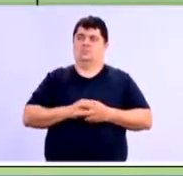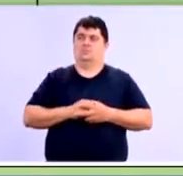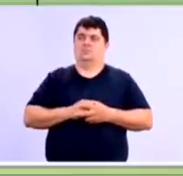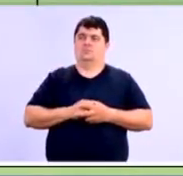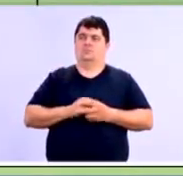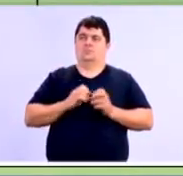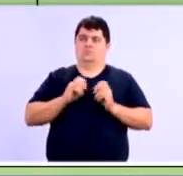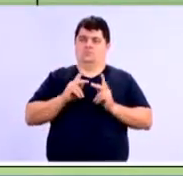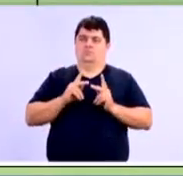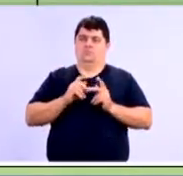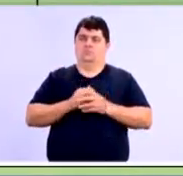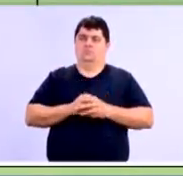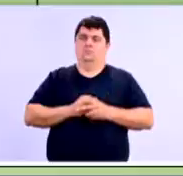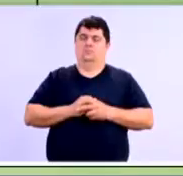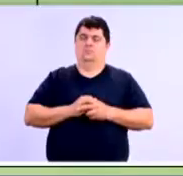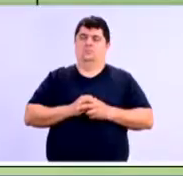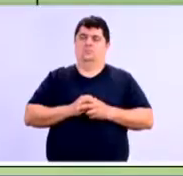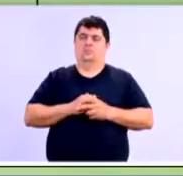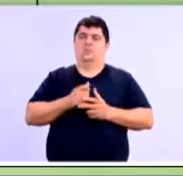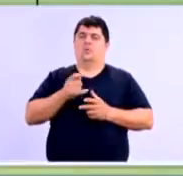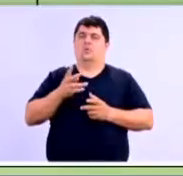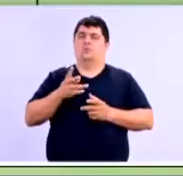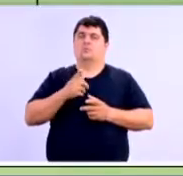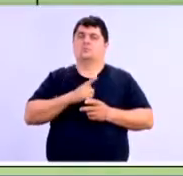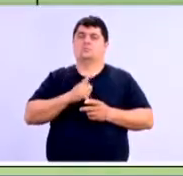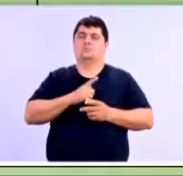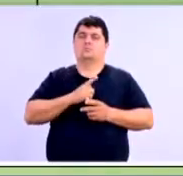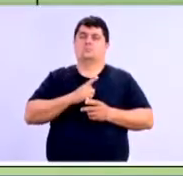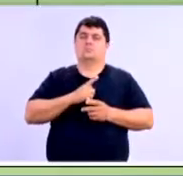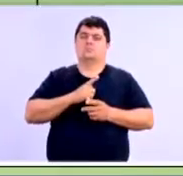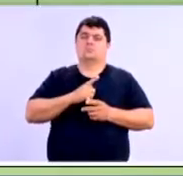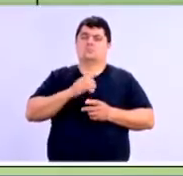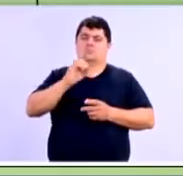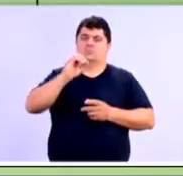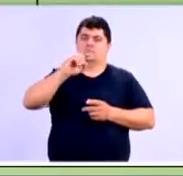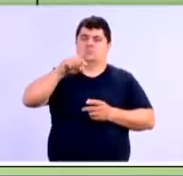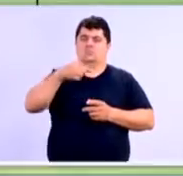150.500, ok? Beleza? Quanto que dá aqui, professora? Dá